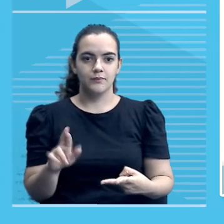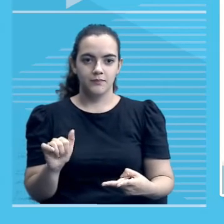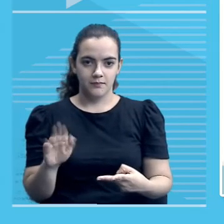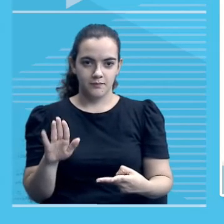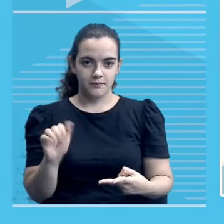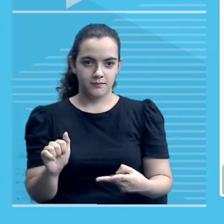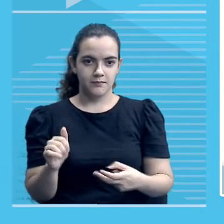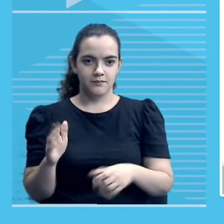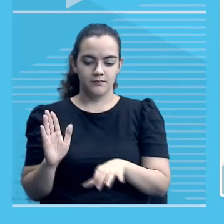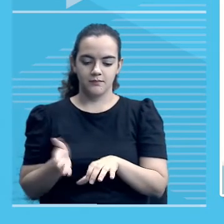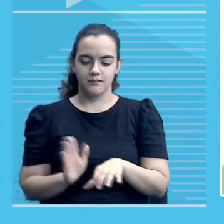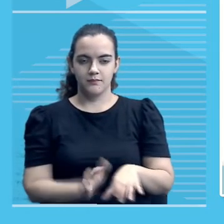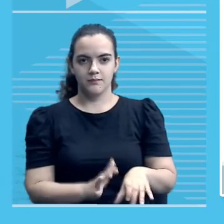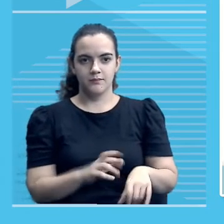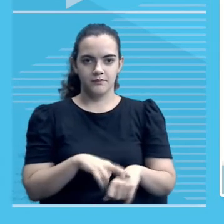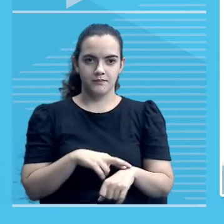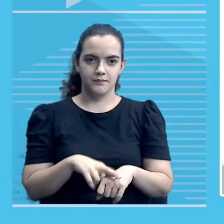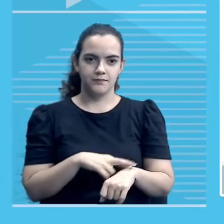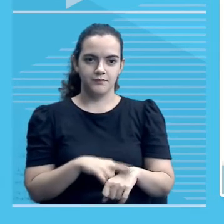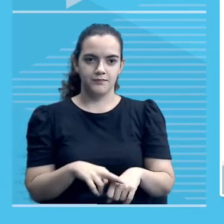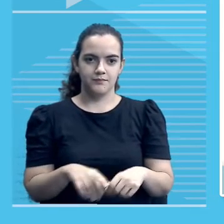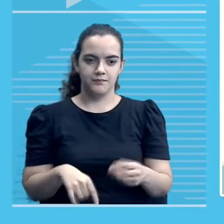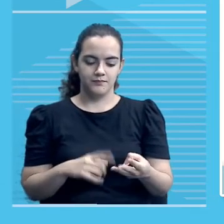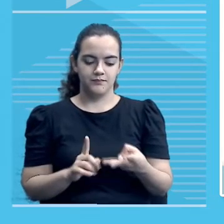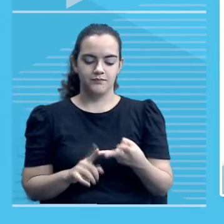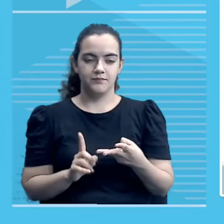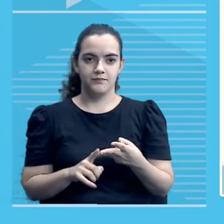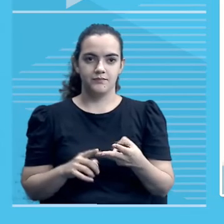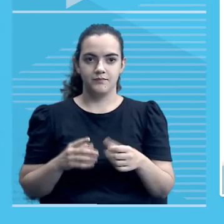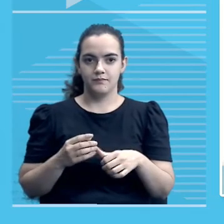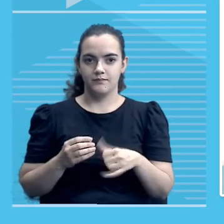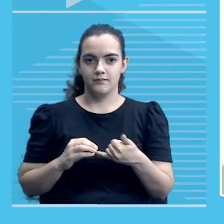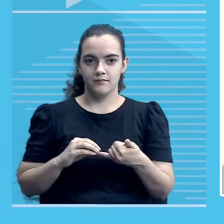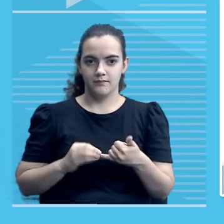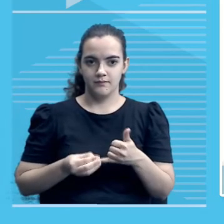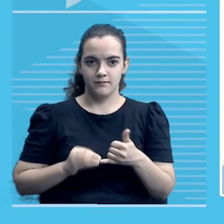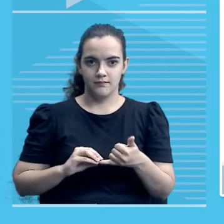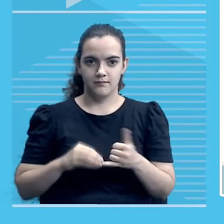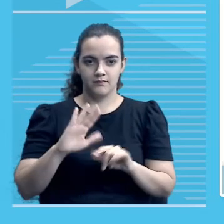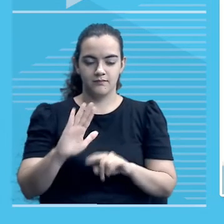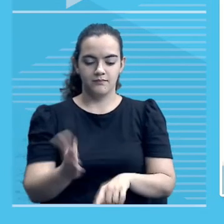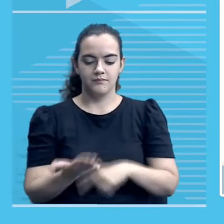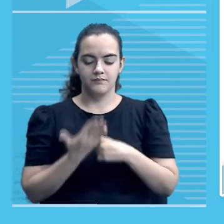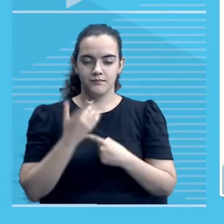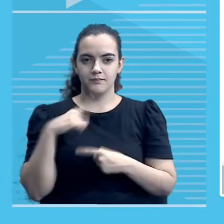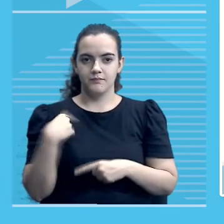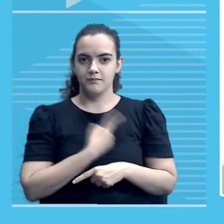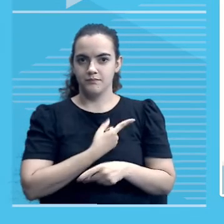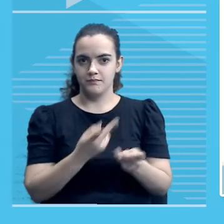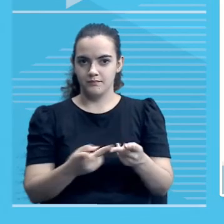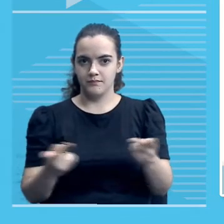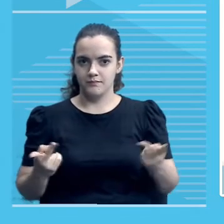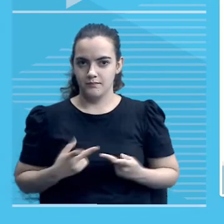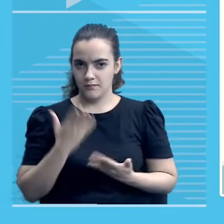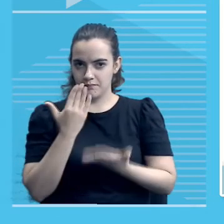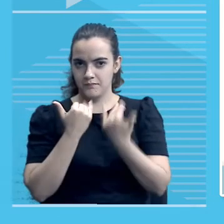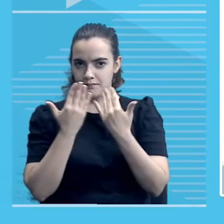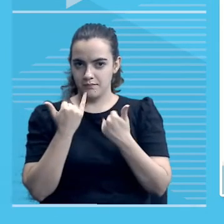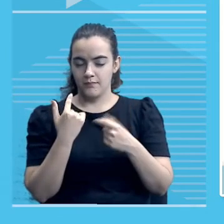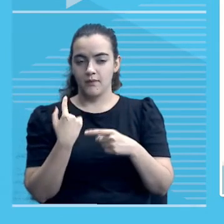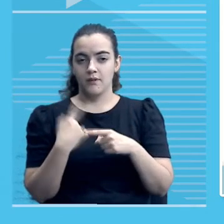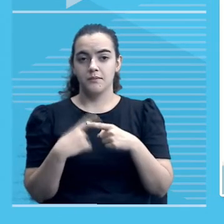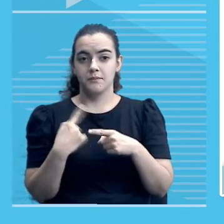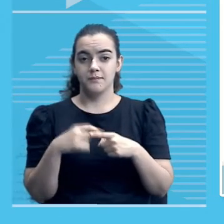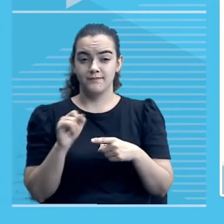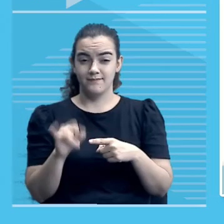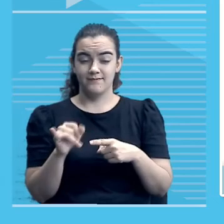feijão, riquíssimo em ferro, tá? Ok? É, porque quando o índice de ferritina baixa, é perigoso.